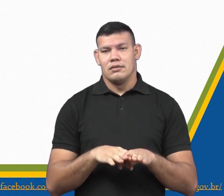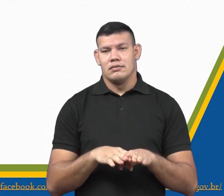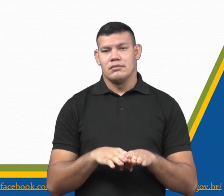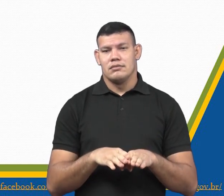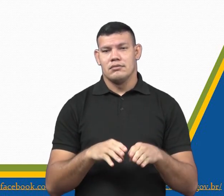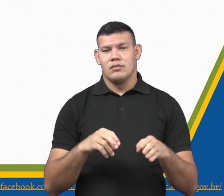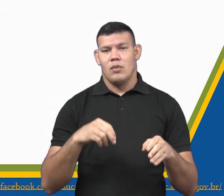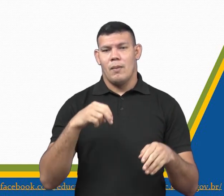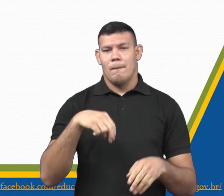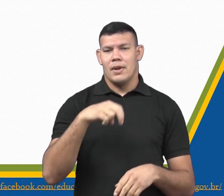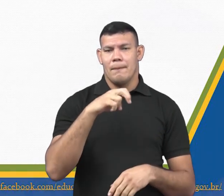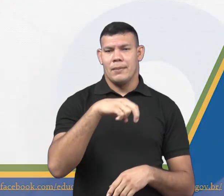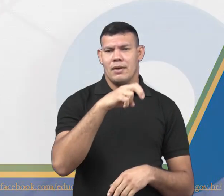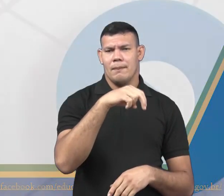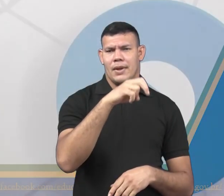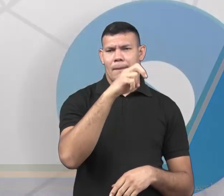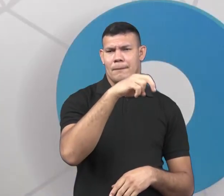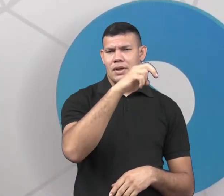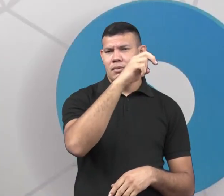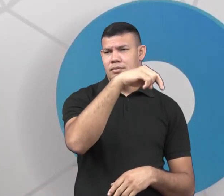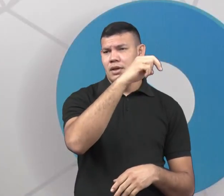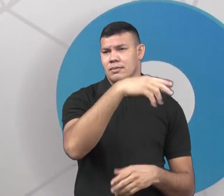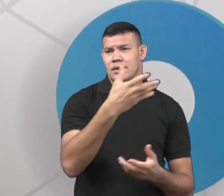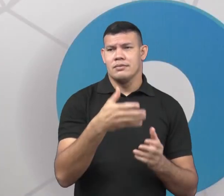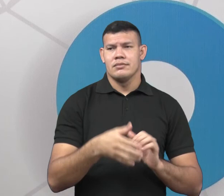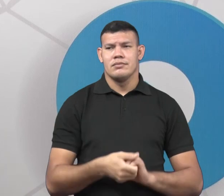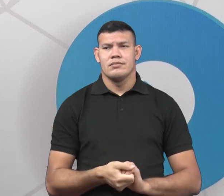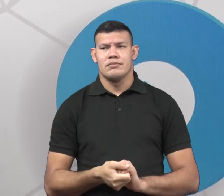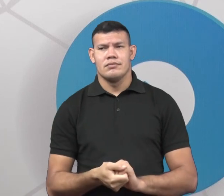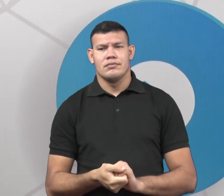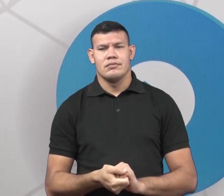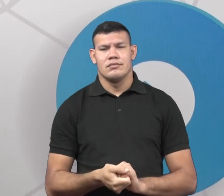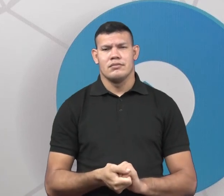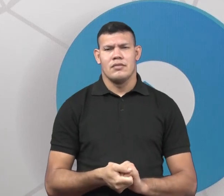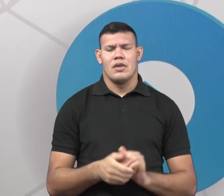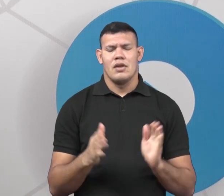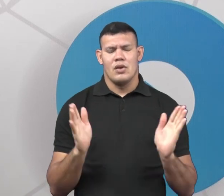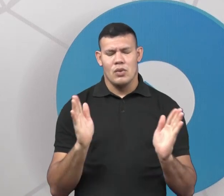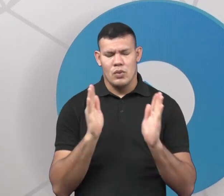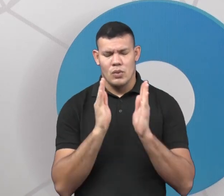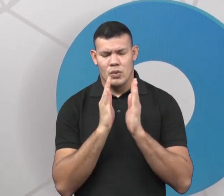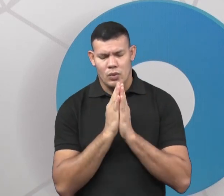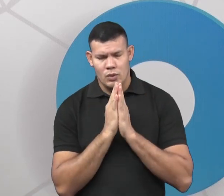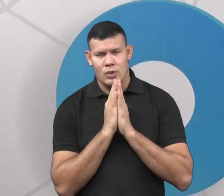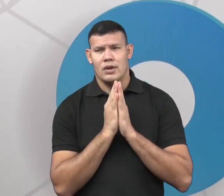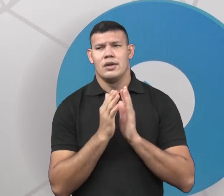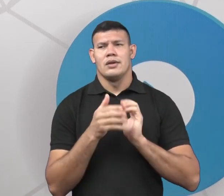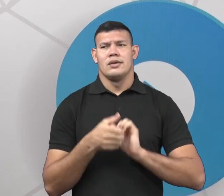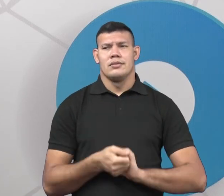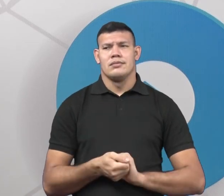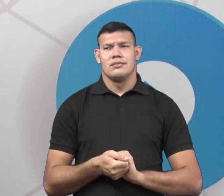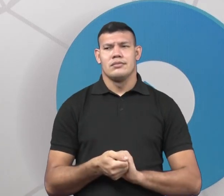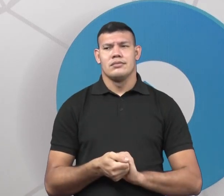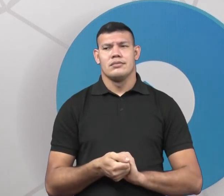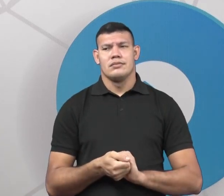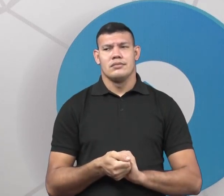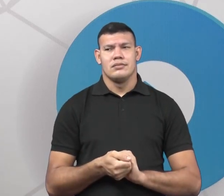boa noite. Talvez algo que chame a atenção do leitor neste poema é o fato das ideias